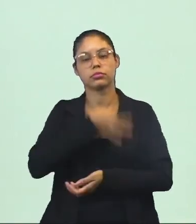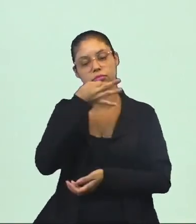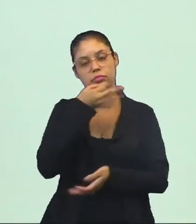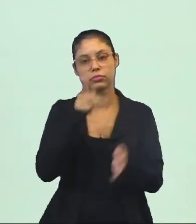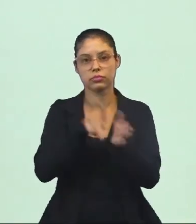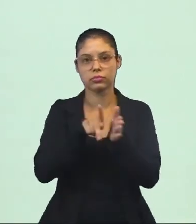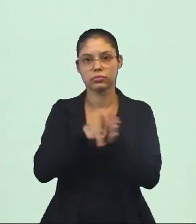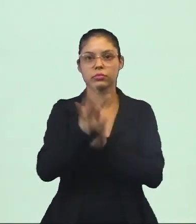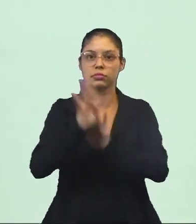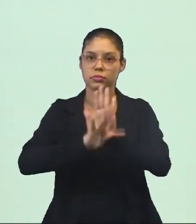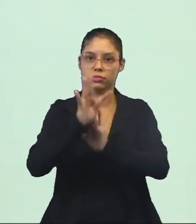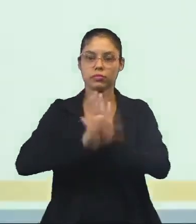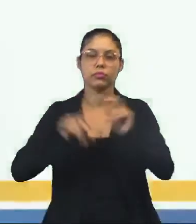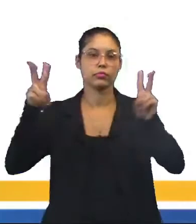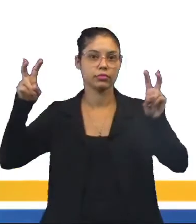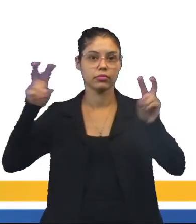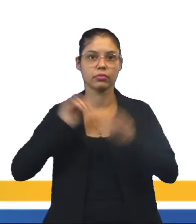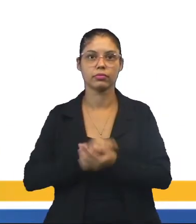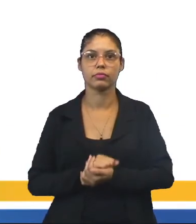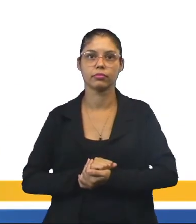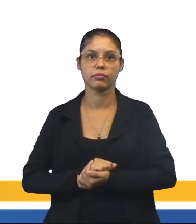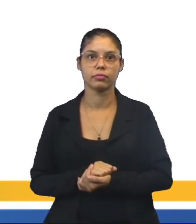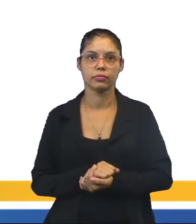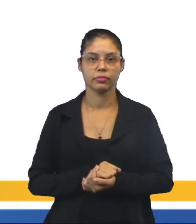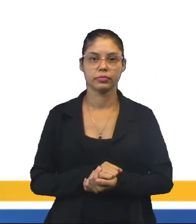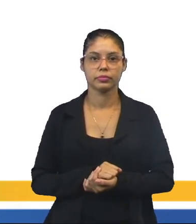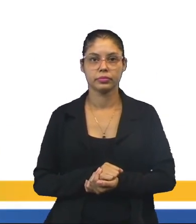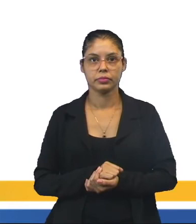opinião sobre o assunto.